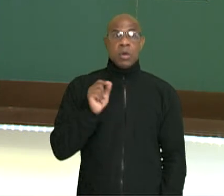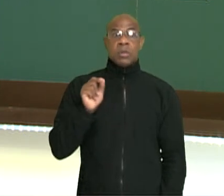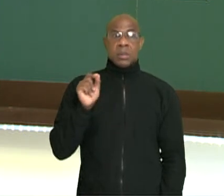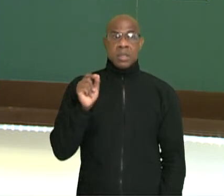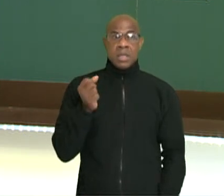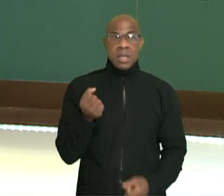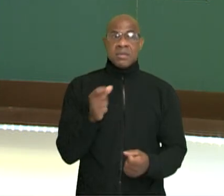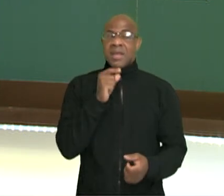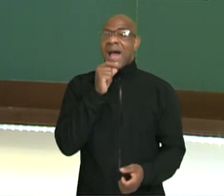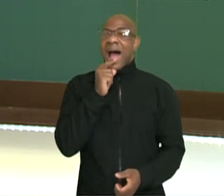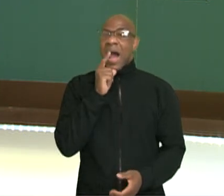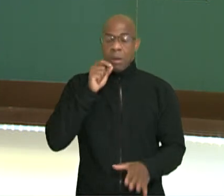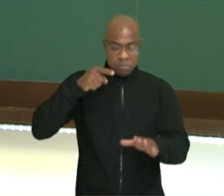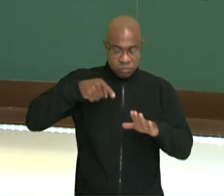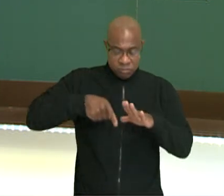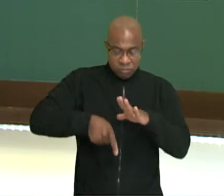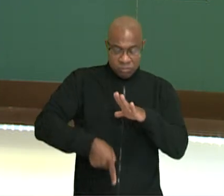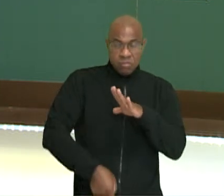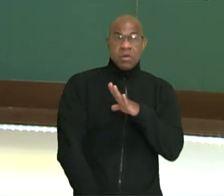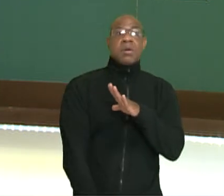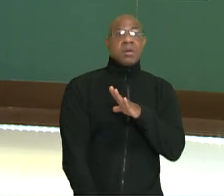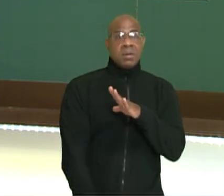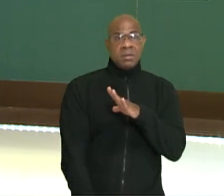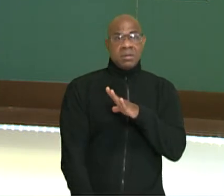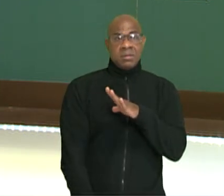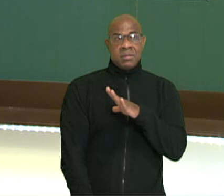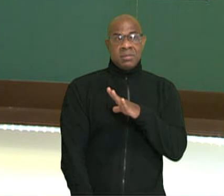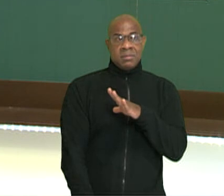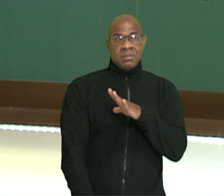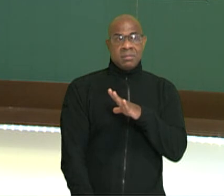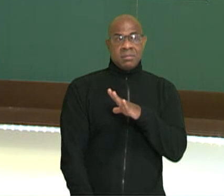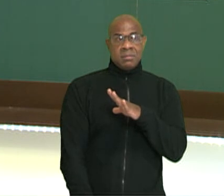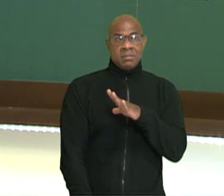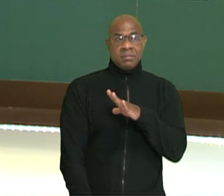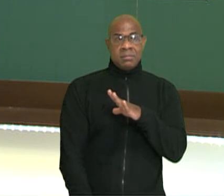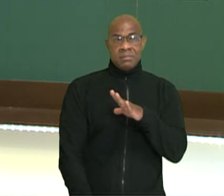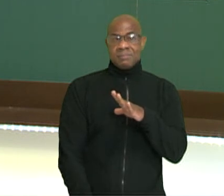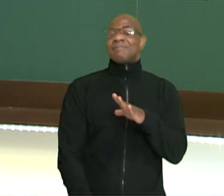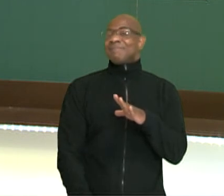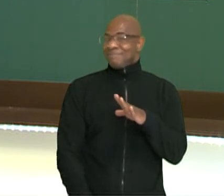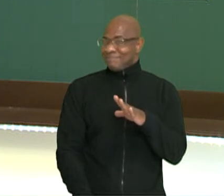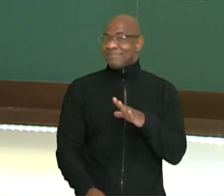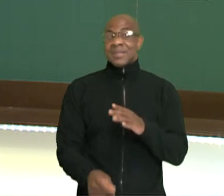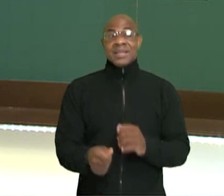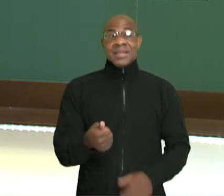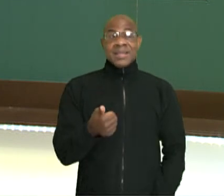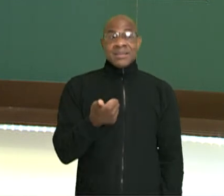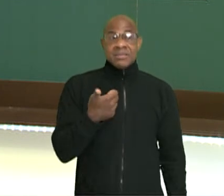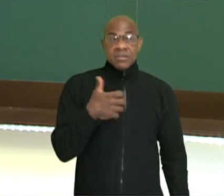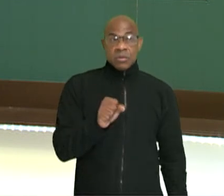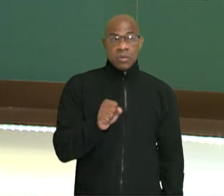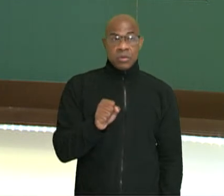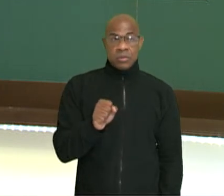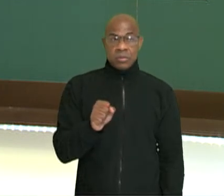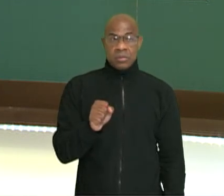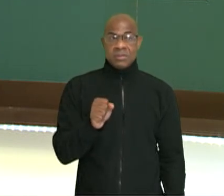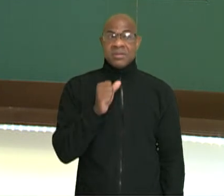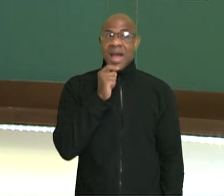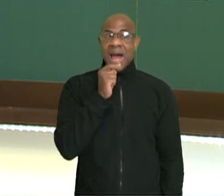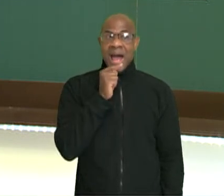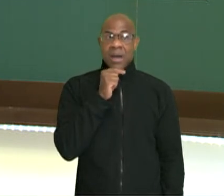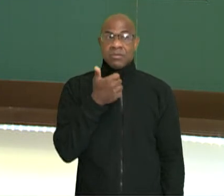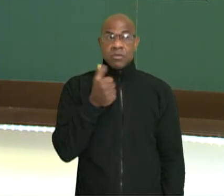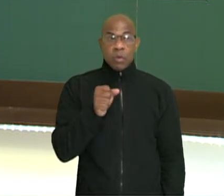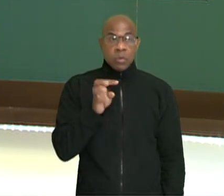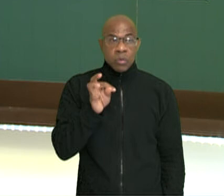reservatórios subterrâneos profundos, o que nunca foi reposto. 18 trilhões de toneladas de